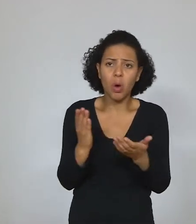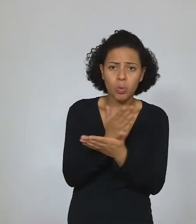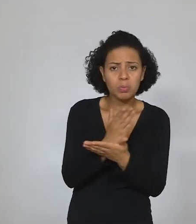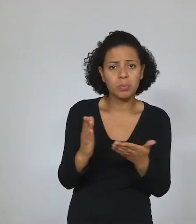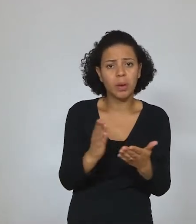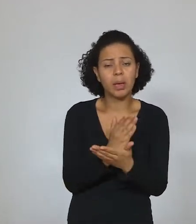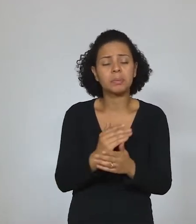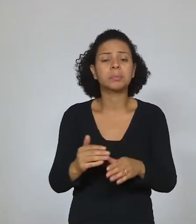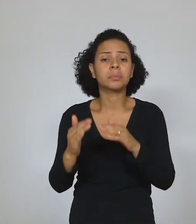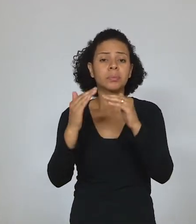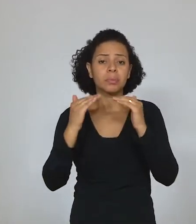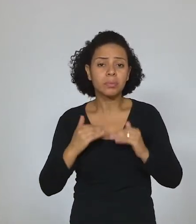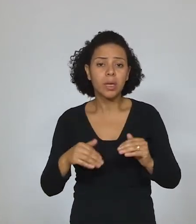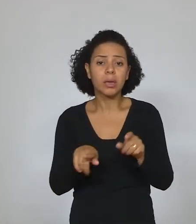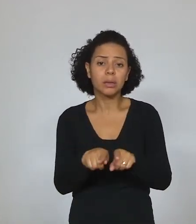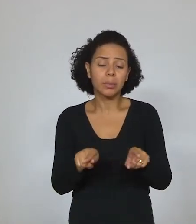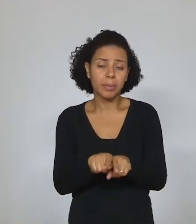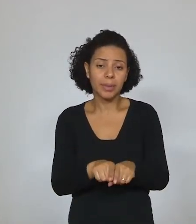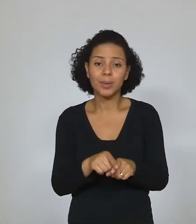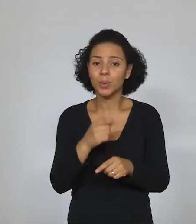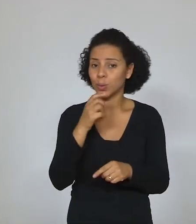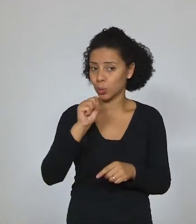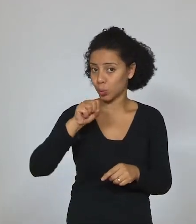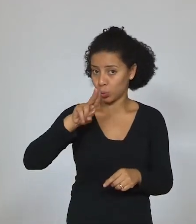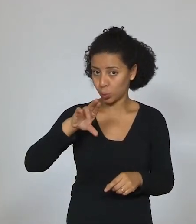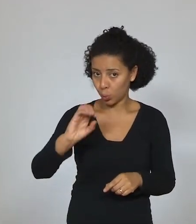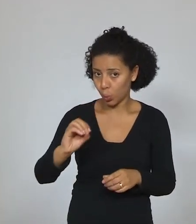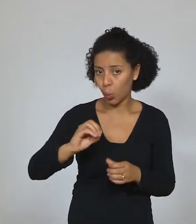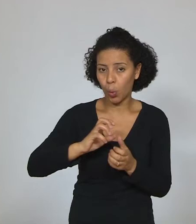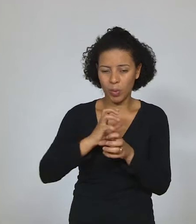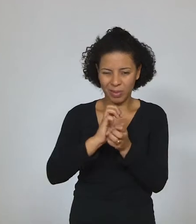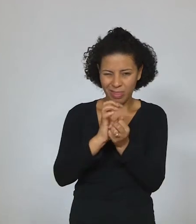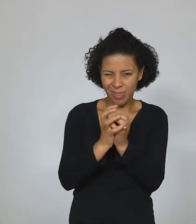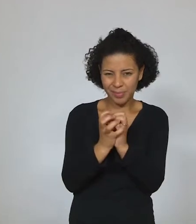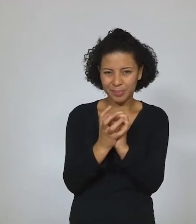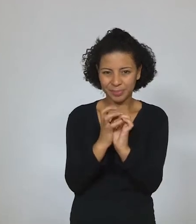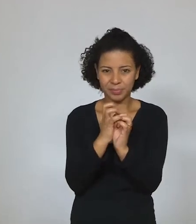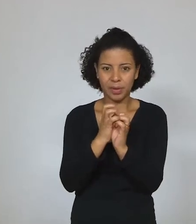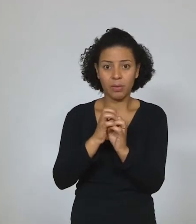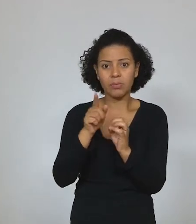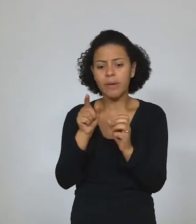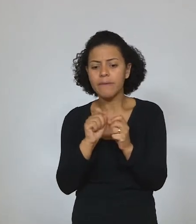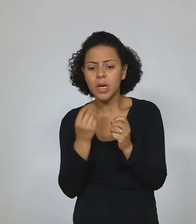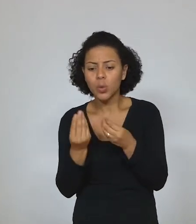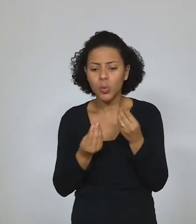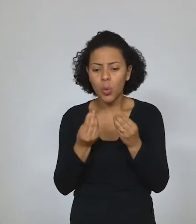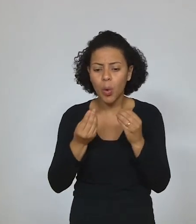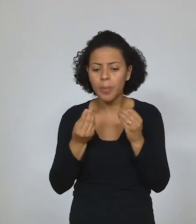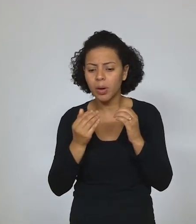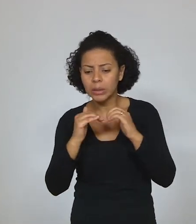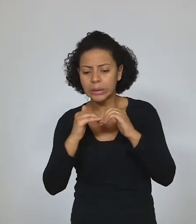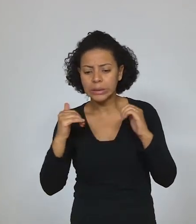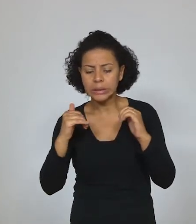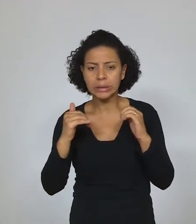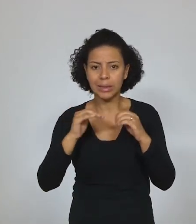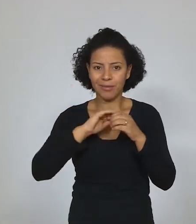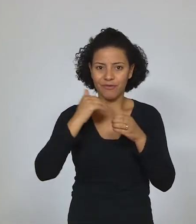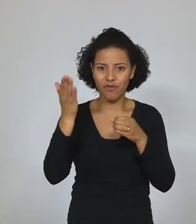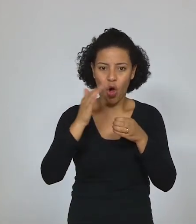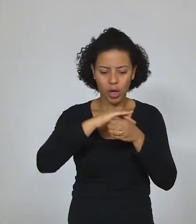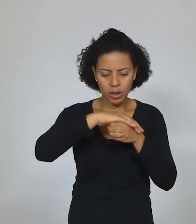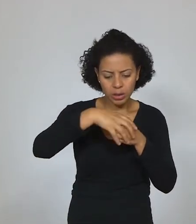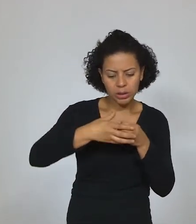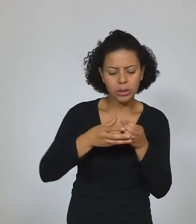preparar um suco de maracujá, você não tem interesse no bagaço. Como você faria para separar? Pense nessas